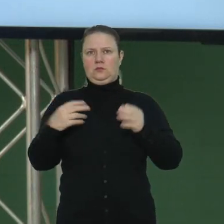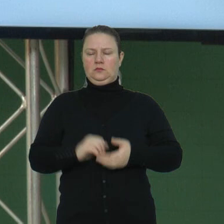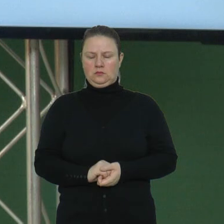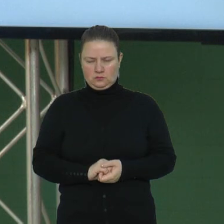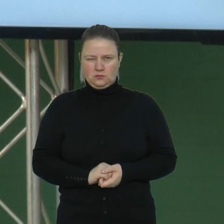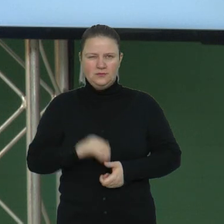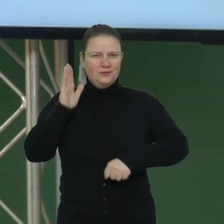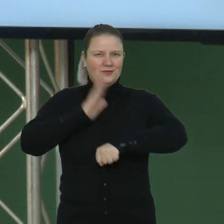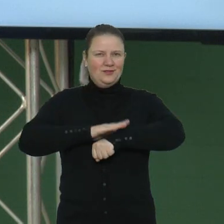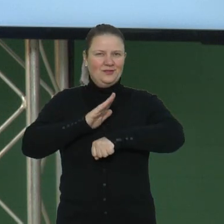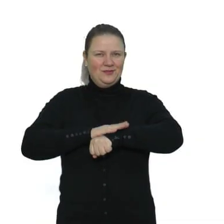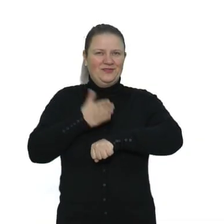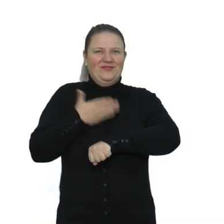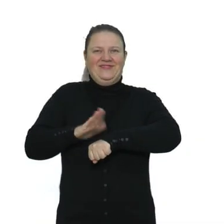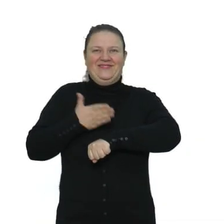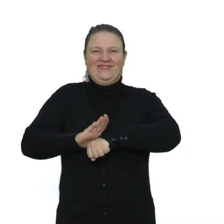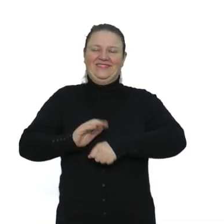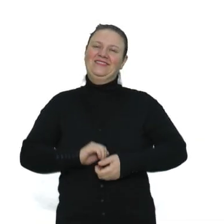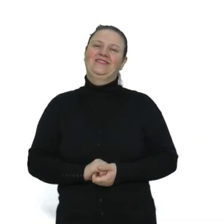Um tempinho para vocês.